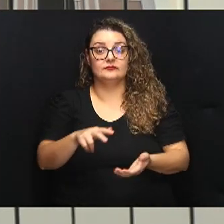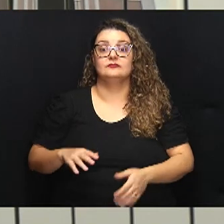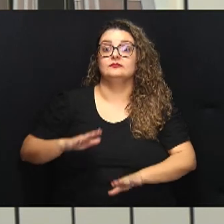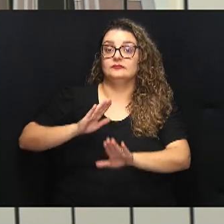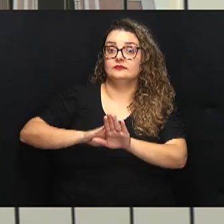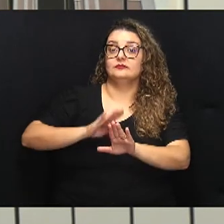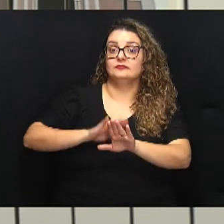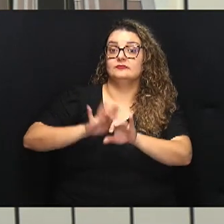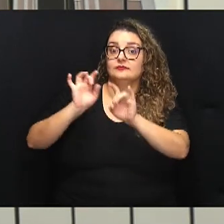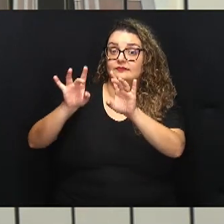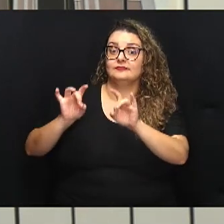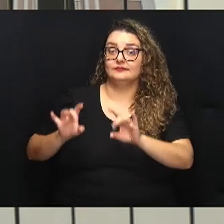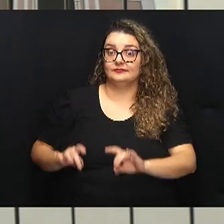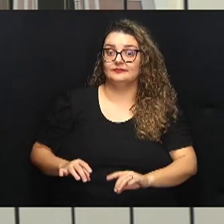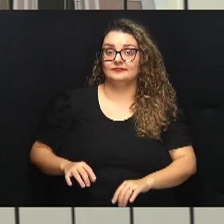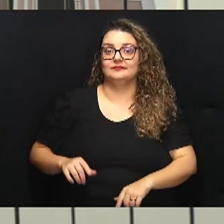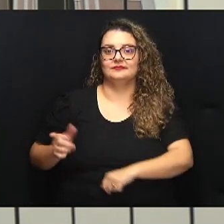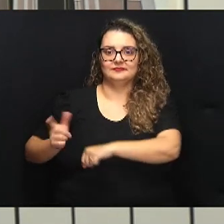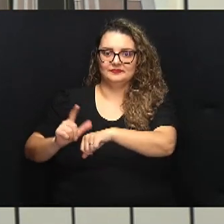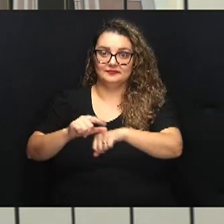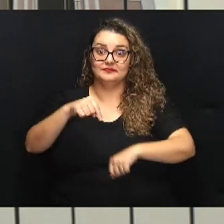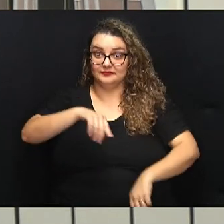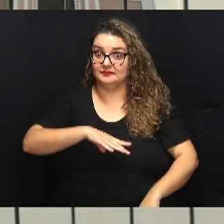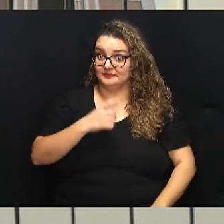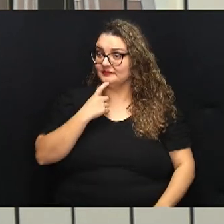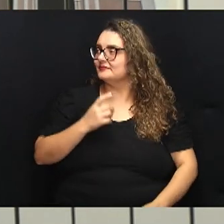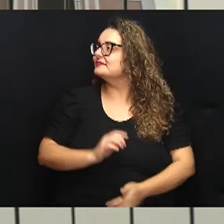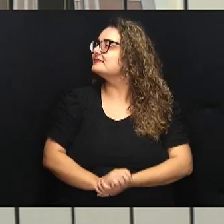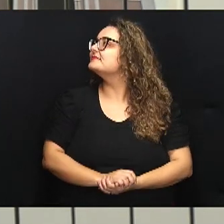funcionamento especial do comércio aqui em Campinas.